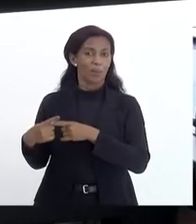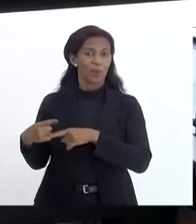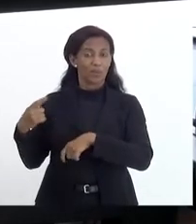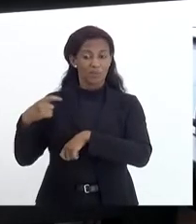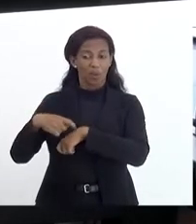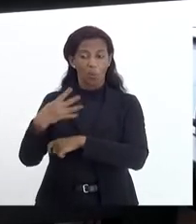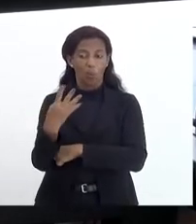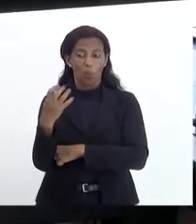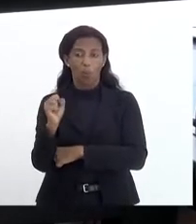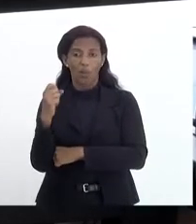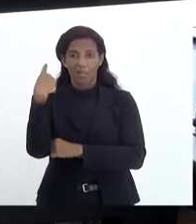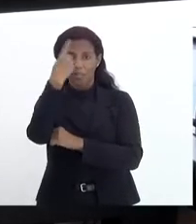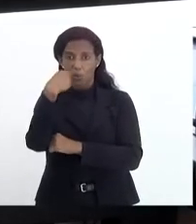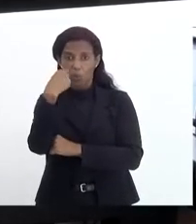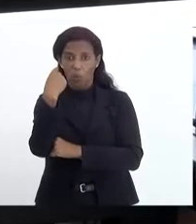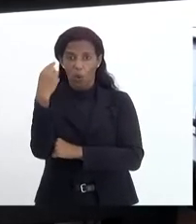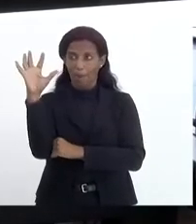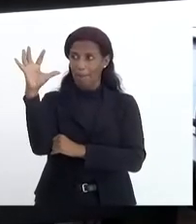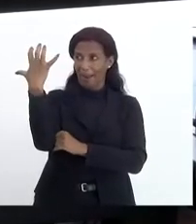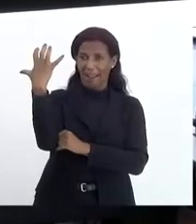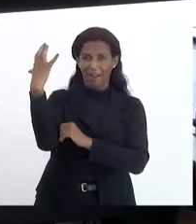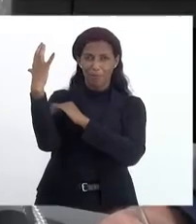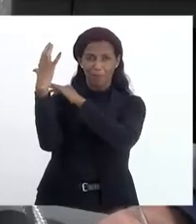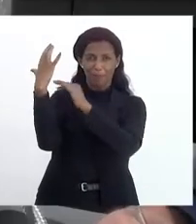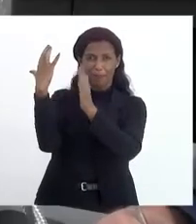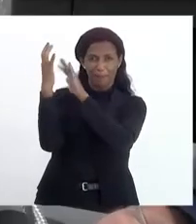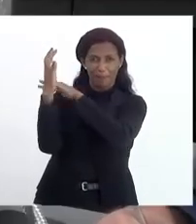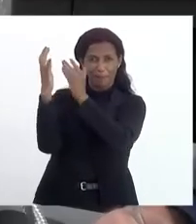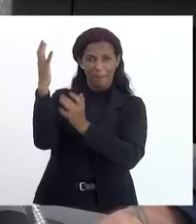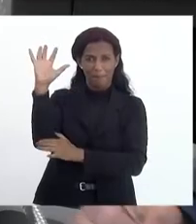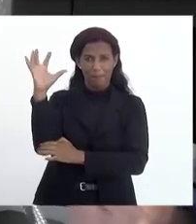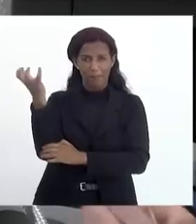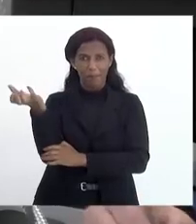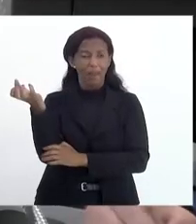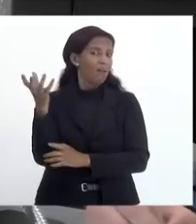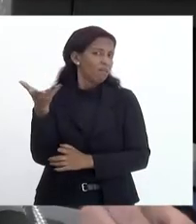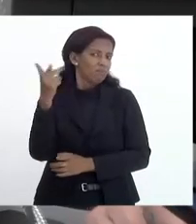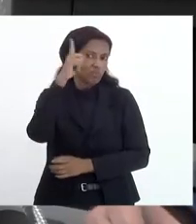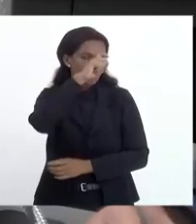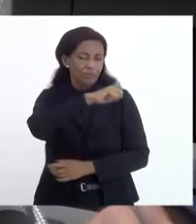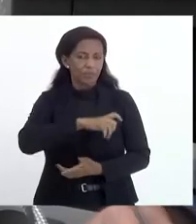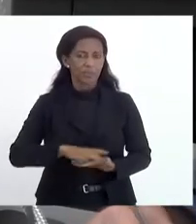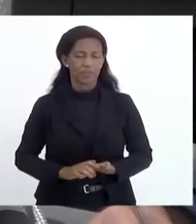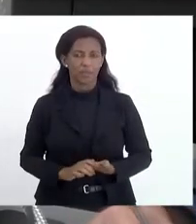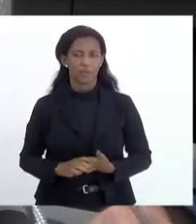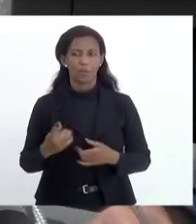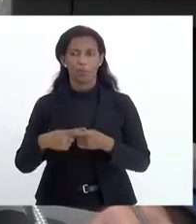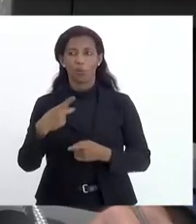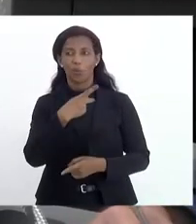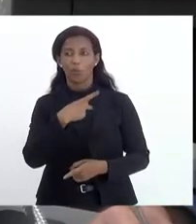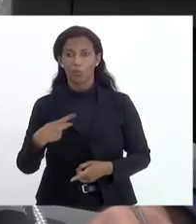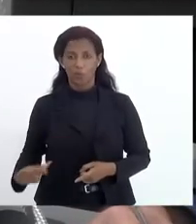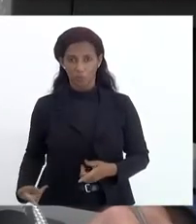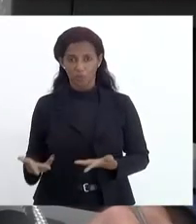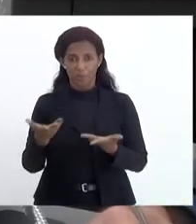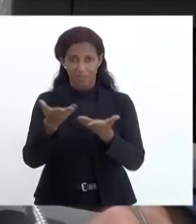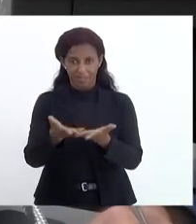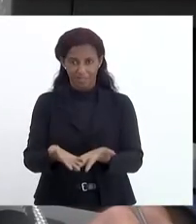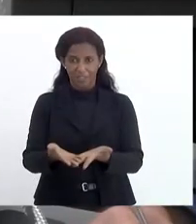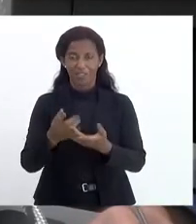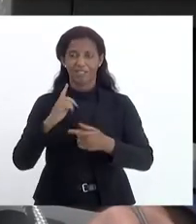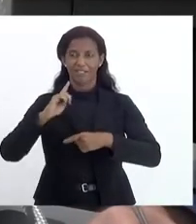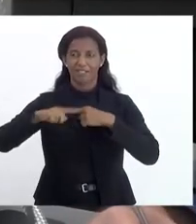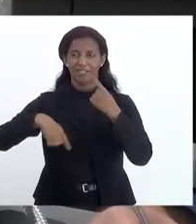48 horas para elas fazerem isso... Eu até posso fazê-la, mas como se diz no popular, eu papei mosca. porque o nosso presidente já tinha cantado o projeto